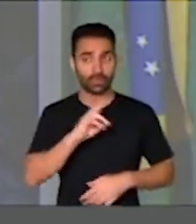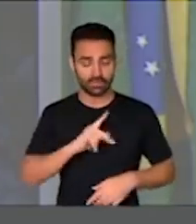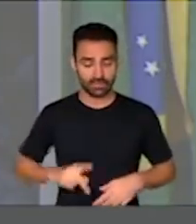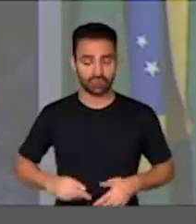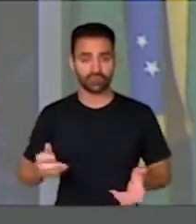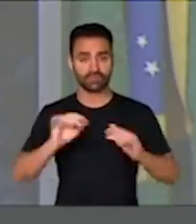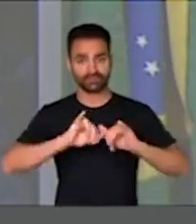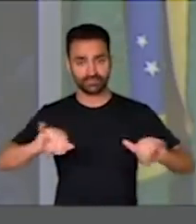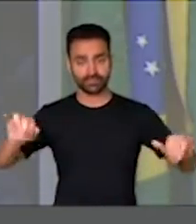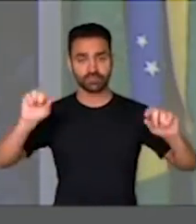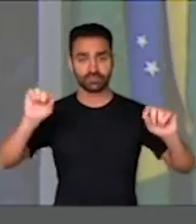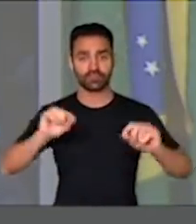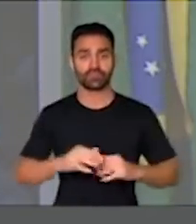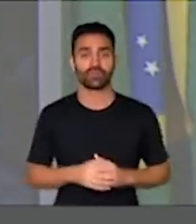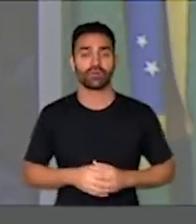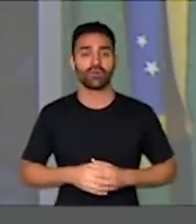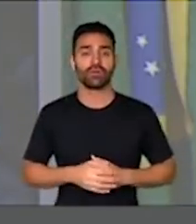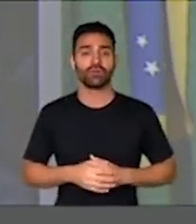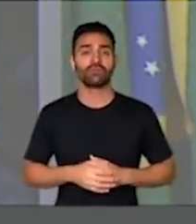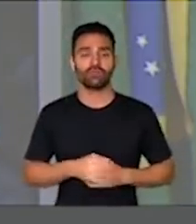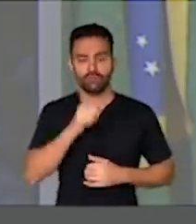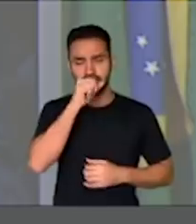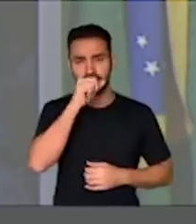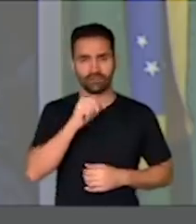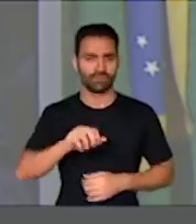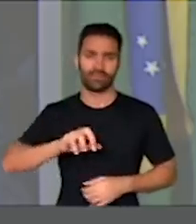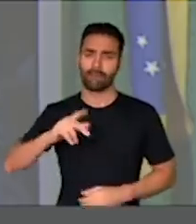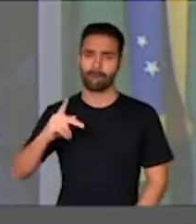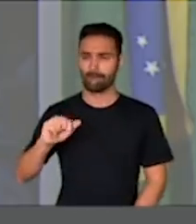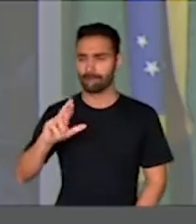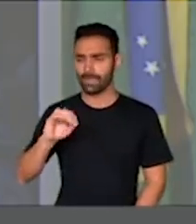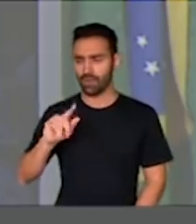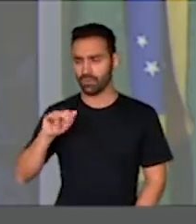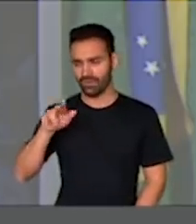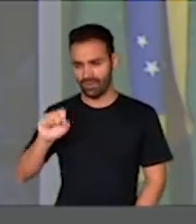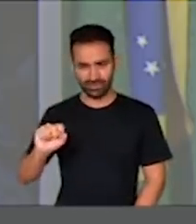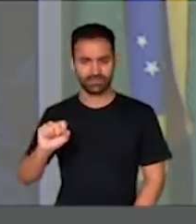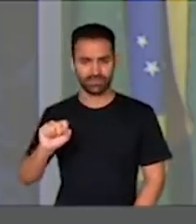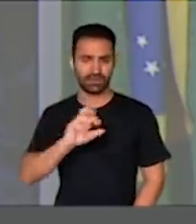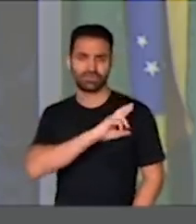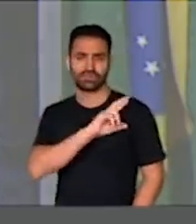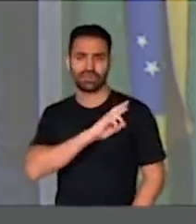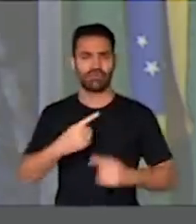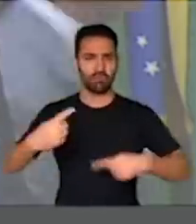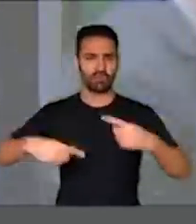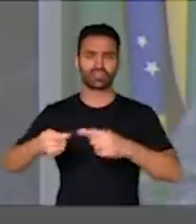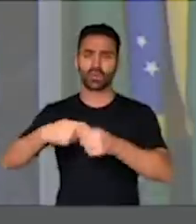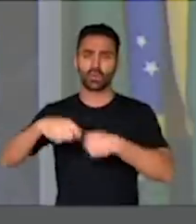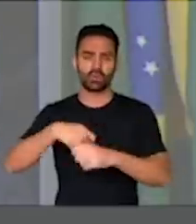fala de que abro as portas não é paulo guedes que deve ditar a política econômica do nosso país